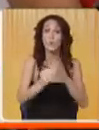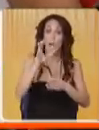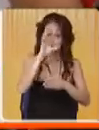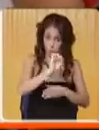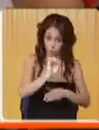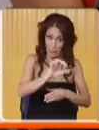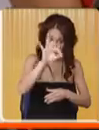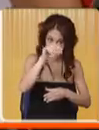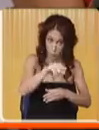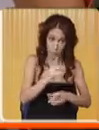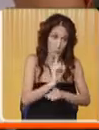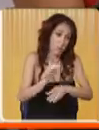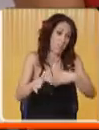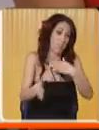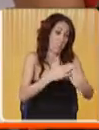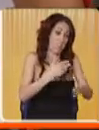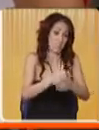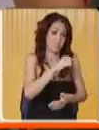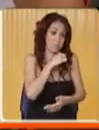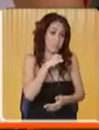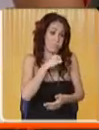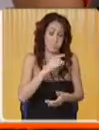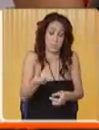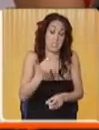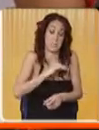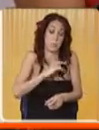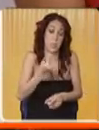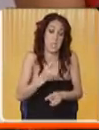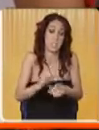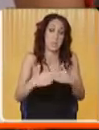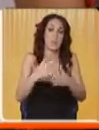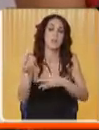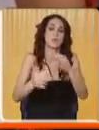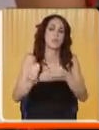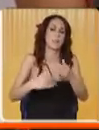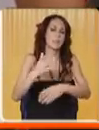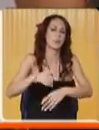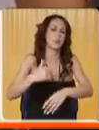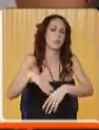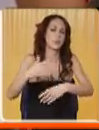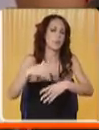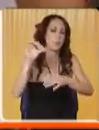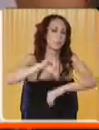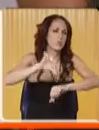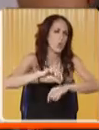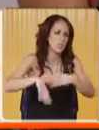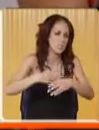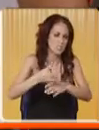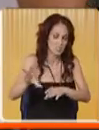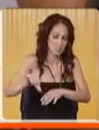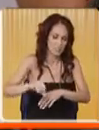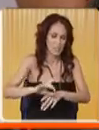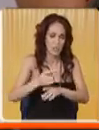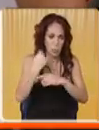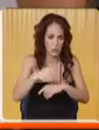oficiosos, como não estavam para isso, porque recebiam à peça, faziam logo o julgamento com aqueles que são os mais desgraçadecos, não é? Aliás,